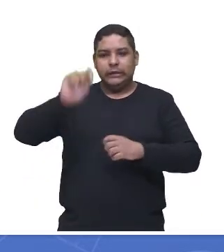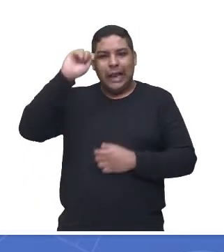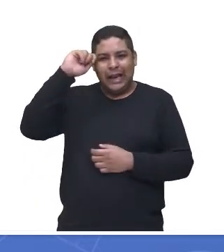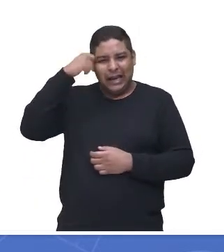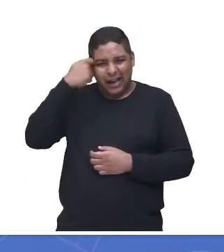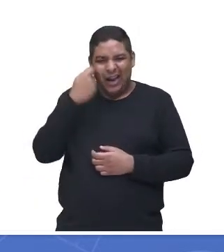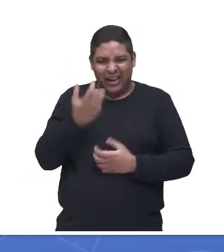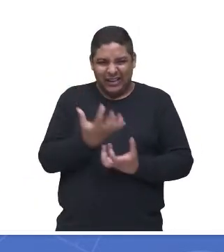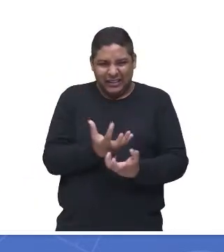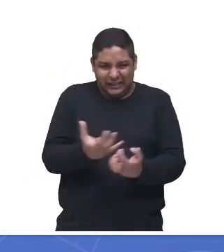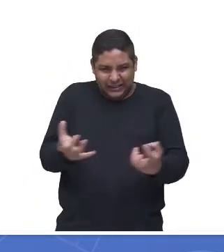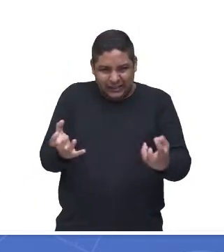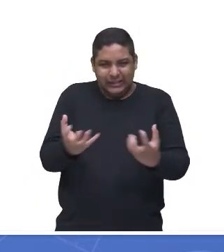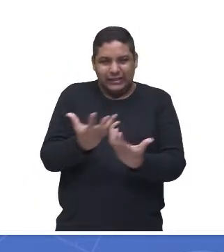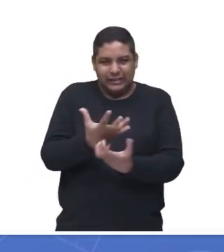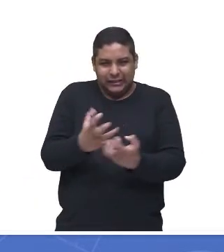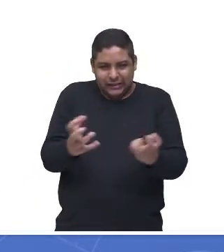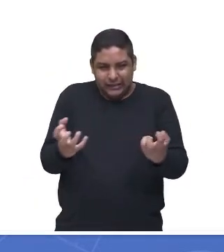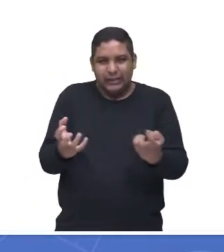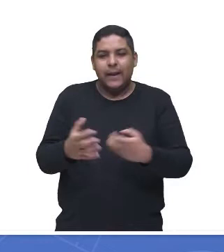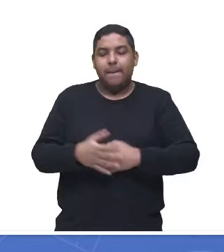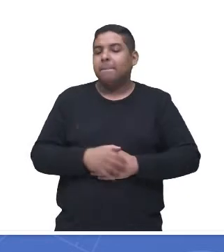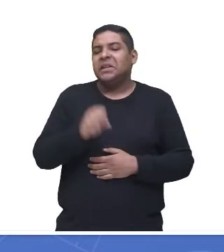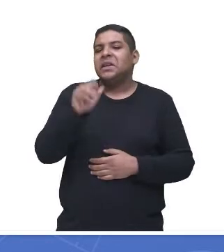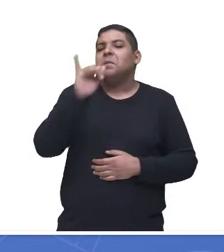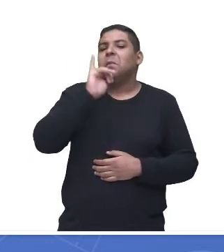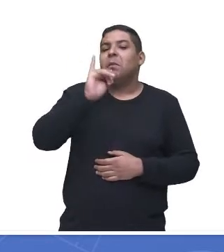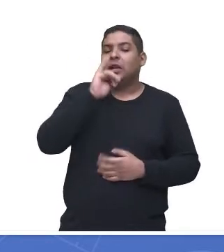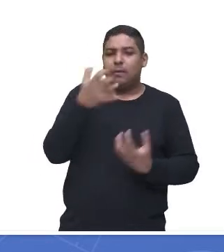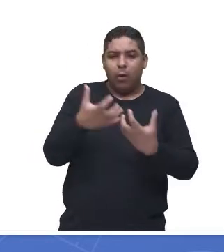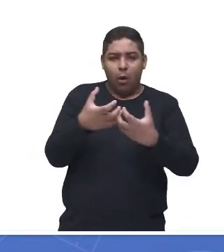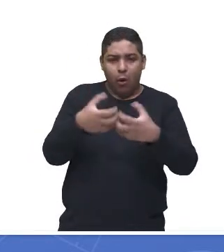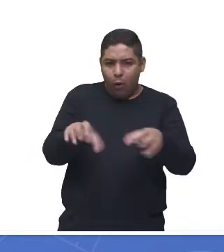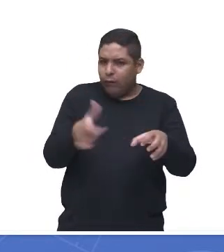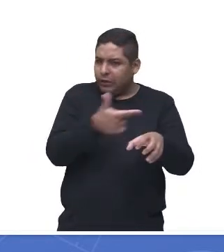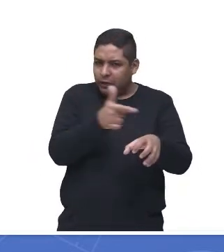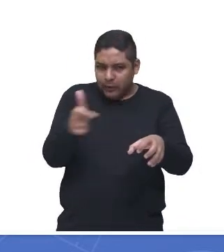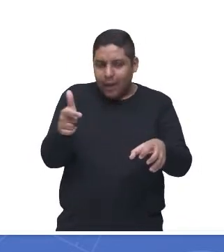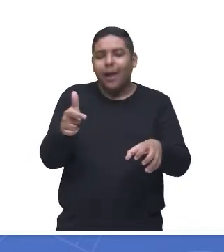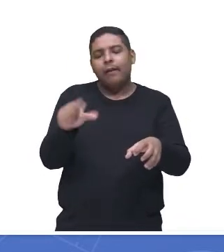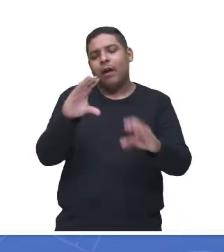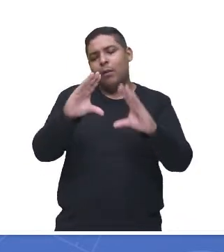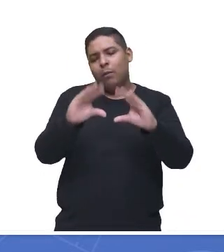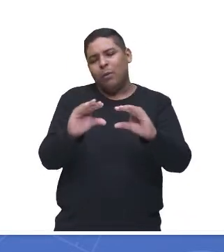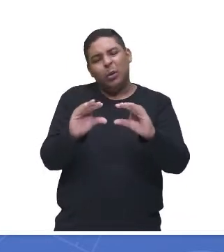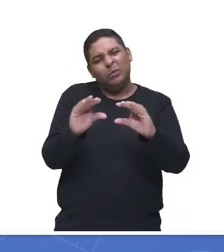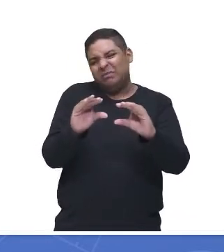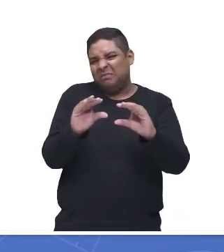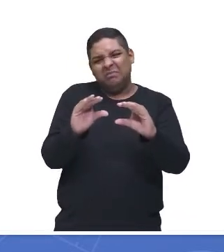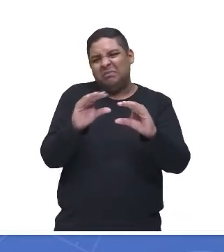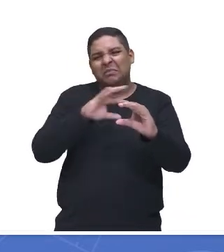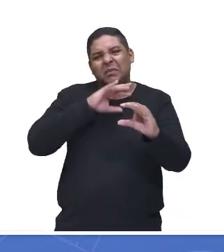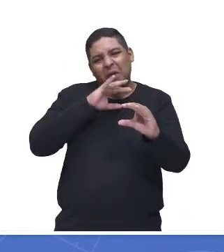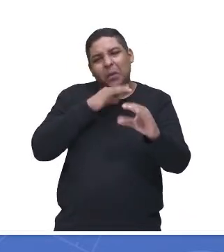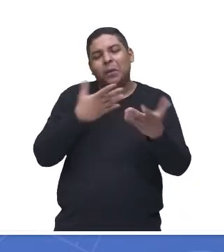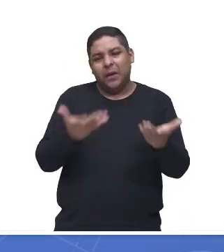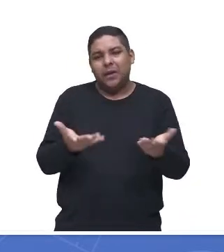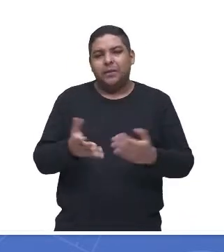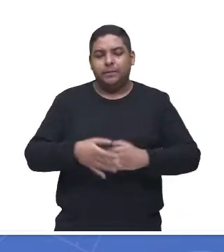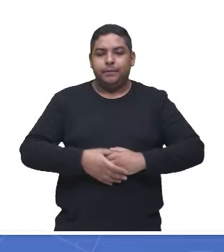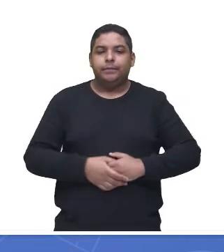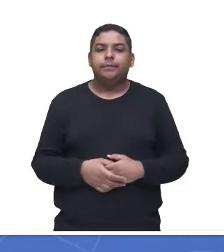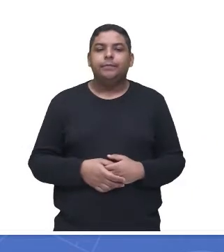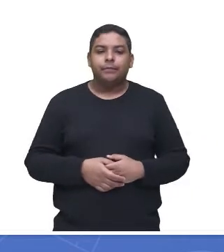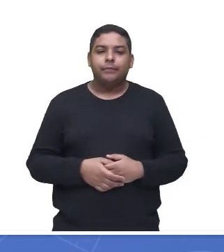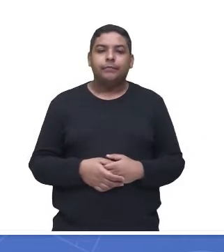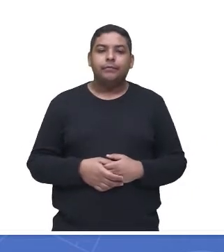não colocar o ovo, vai dar uma consistência diferente. Aí já é a ciência que vai explicar, né? Aí já é a ciência, não é a dona